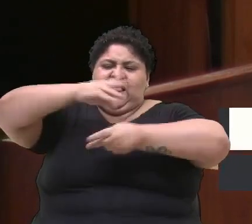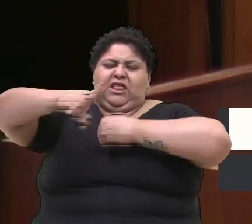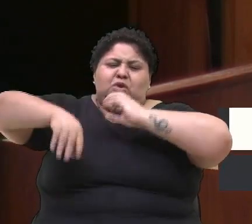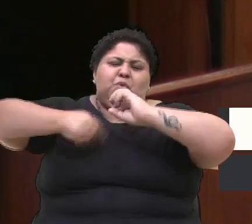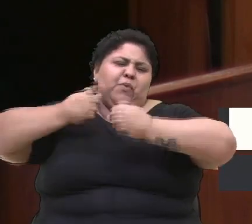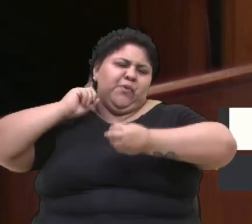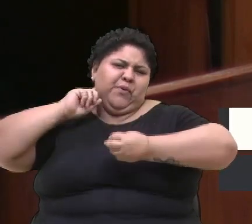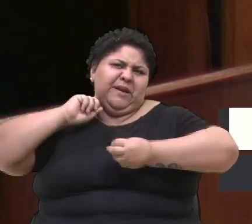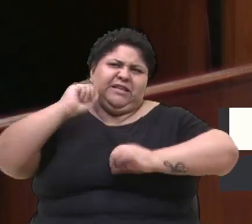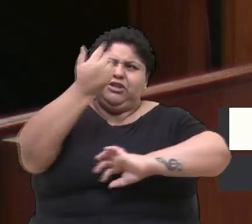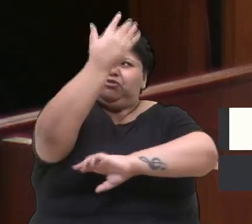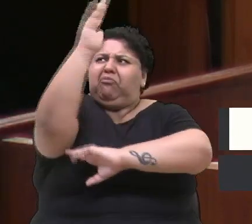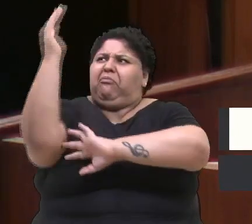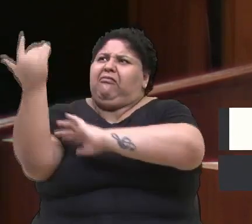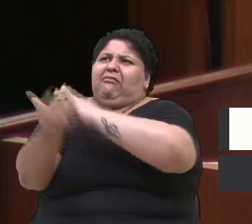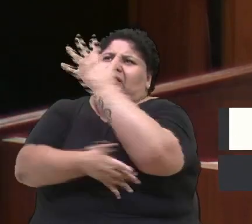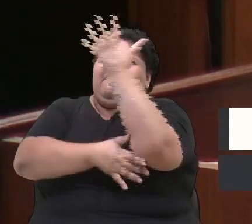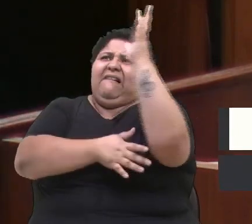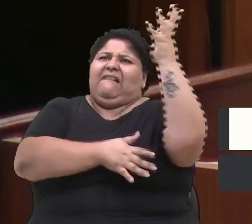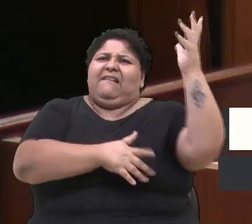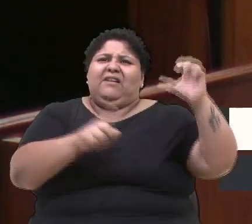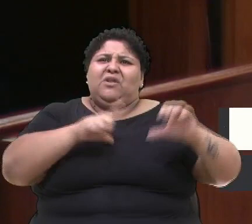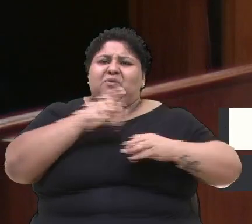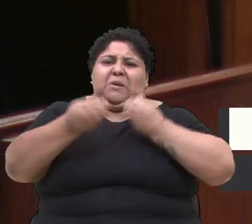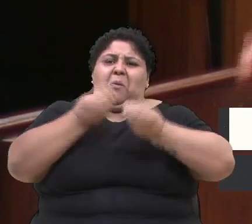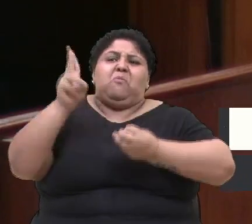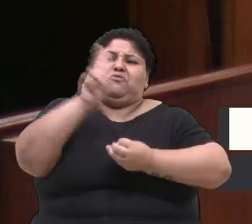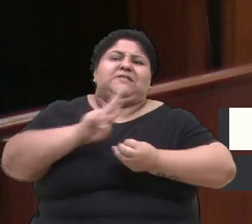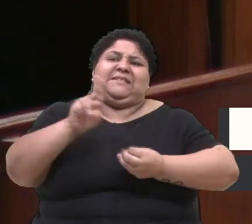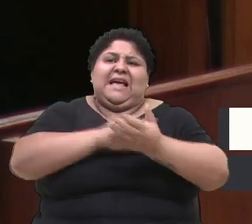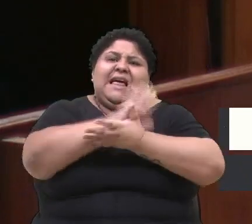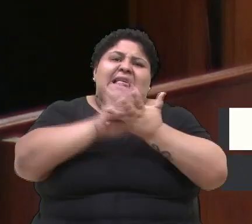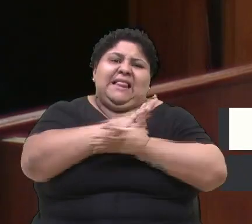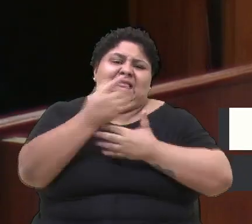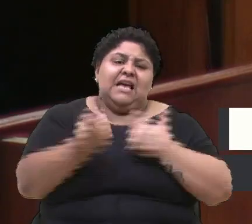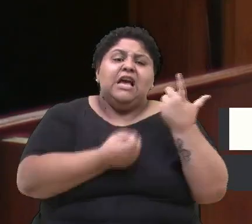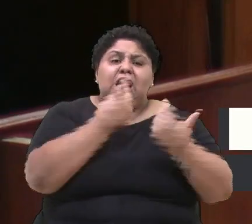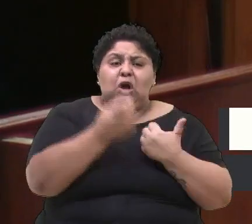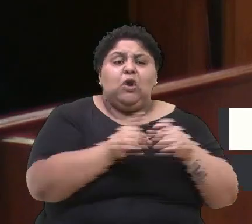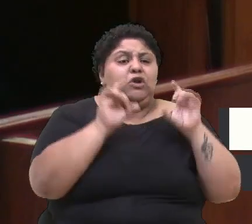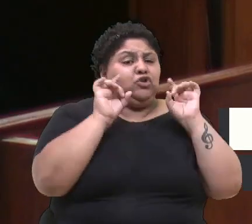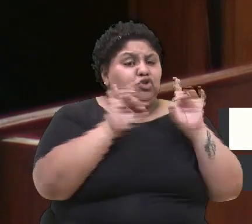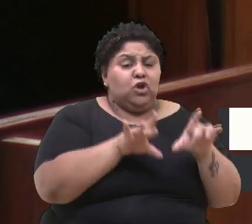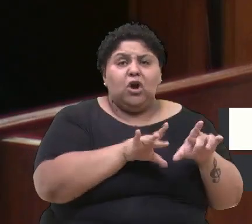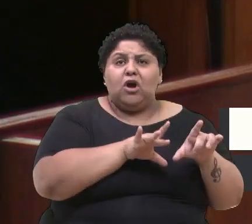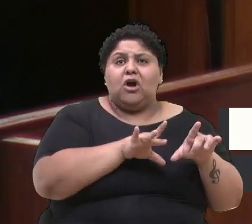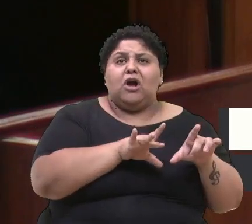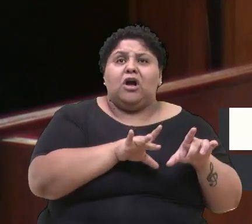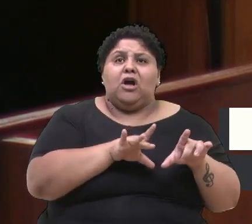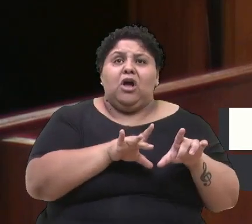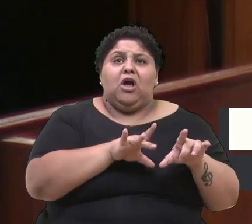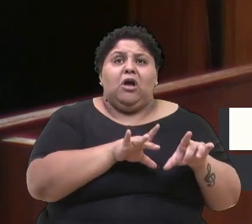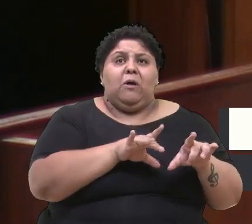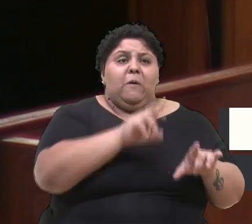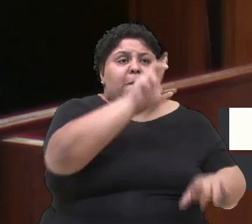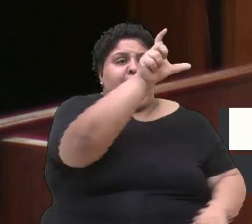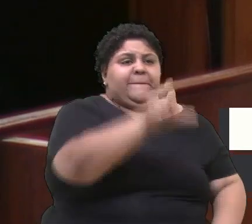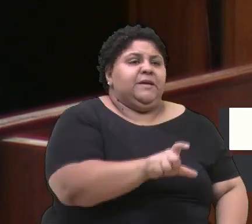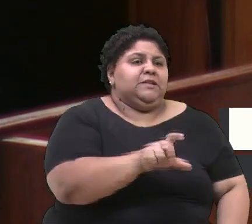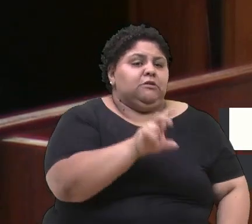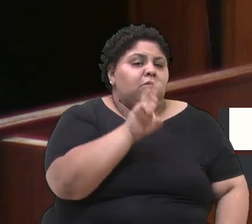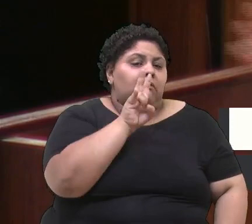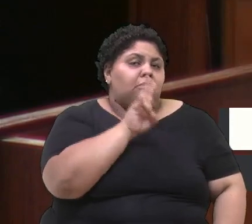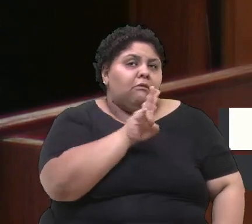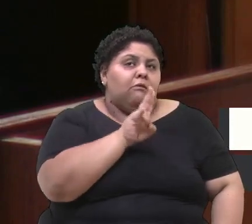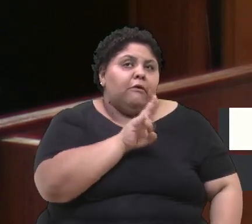matagal, que não serve para nada, e alguns ainda servem só para deixar drogado lá, que fica escondido no meio do mato